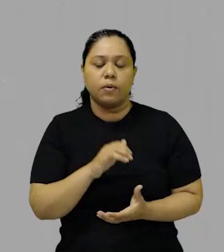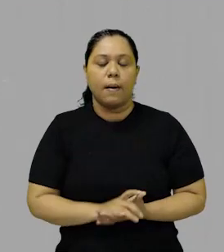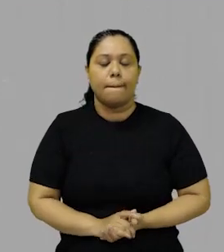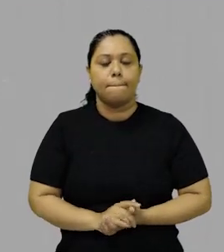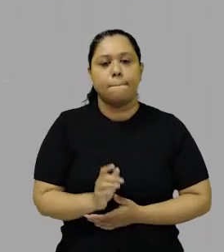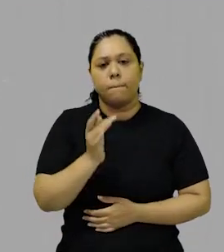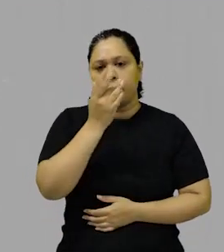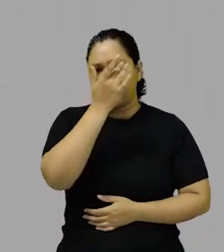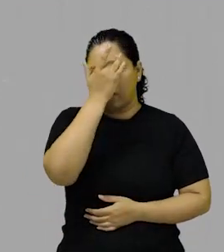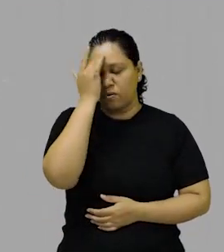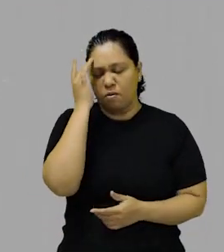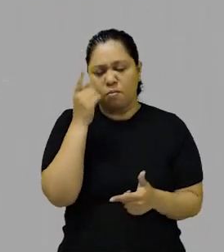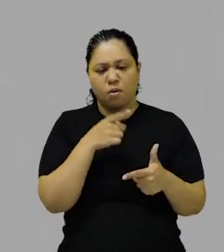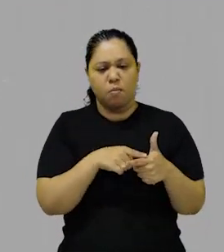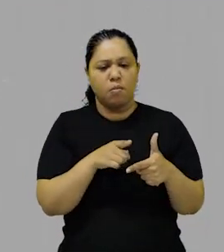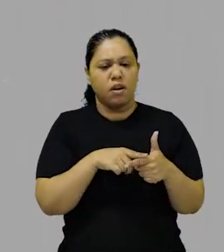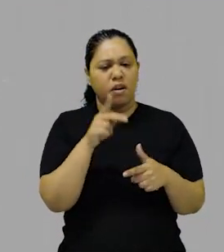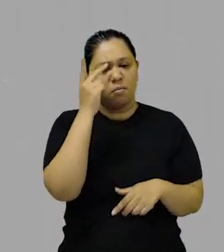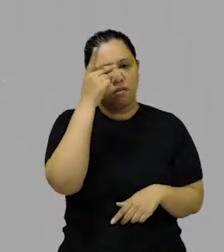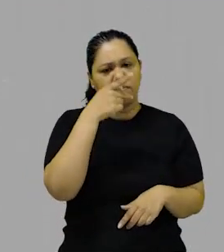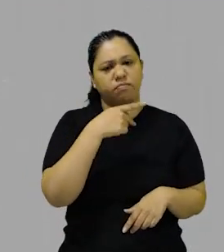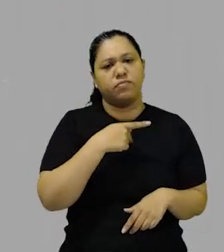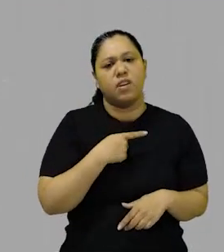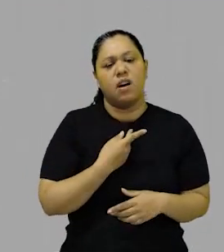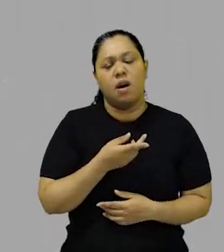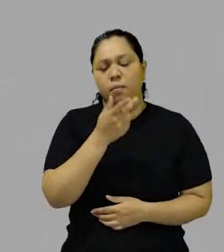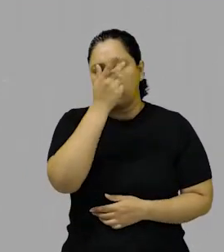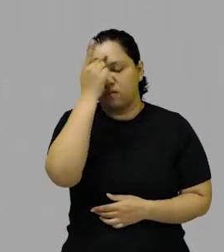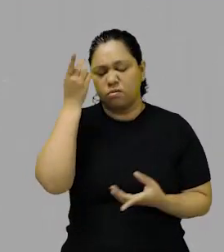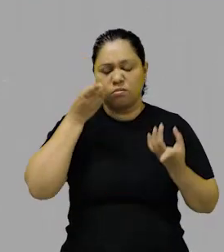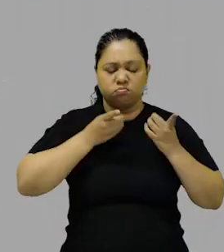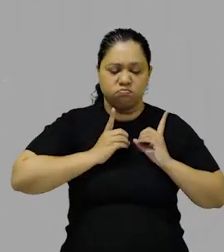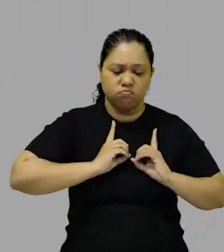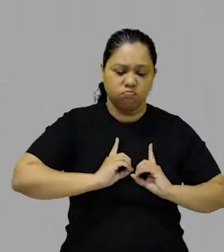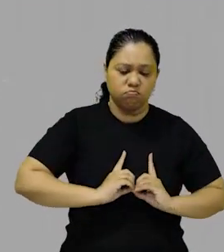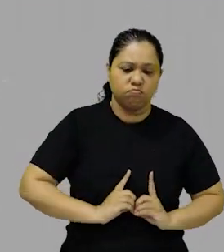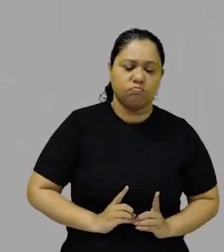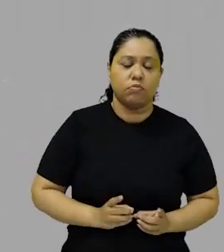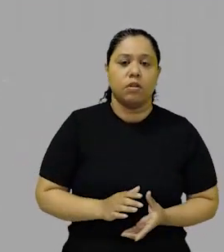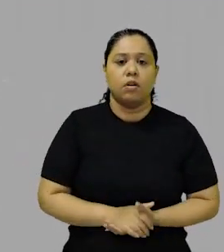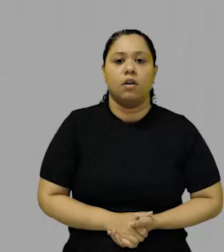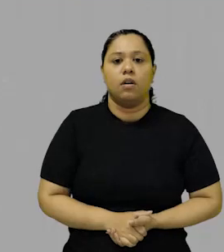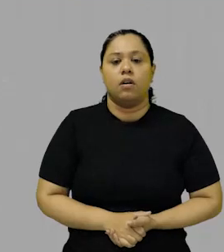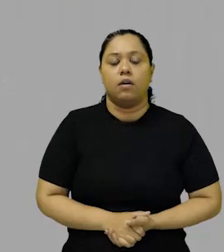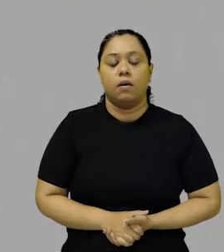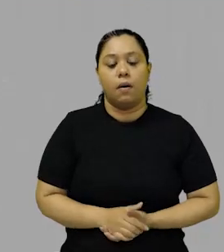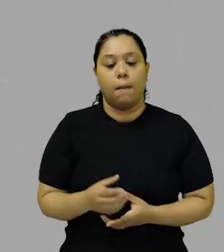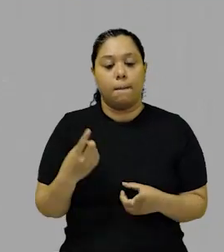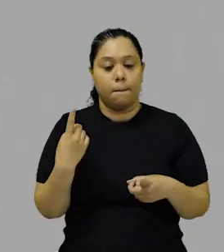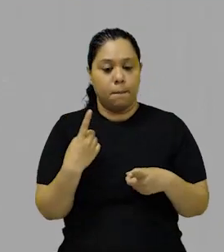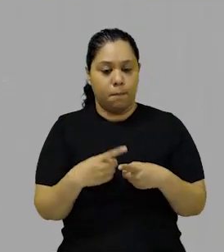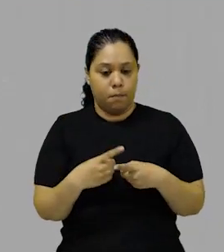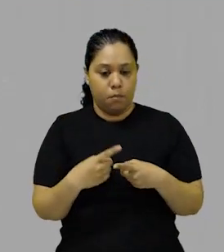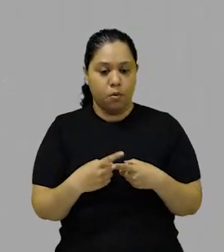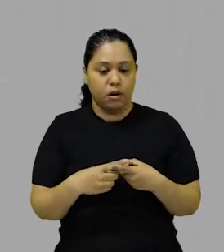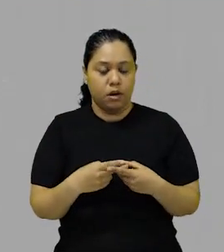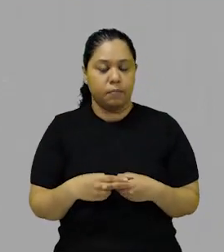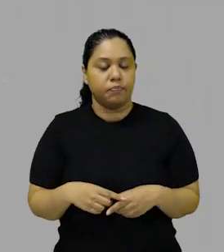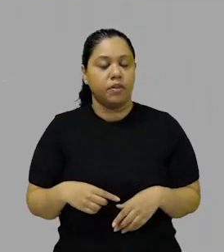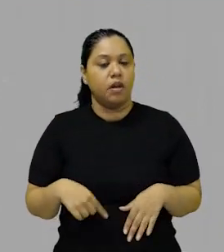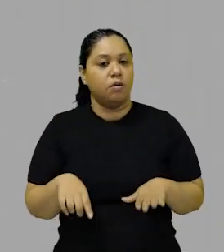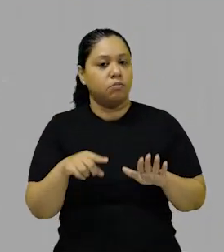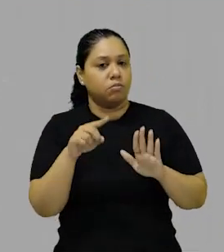algum problema pessoal, é uma pessoa que enfrentou, por exemplo, depressão, porque, de certa forma, esses aspectos